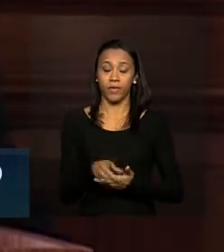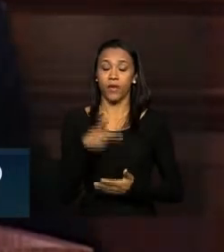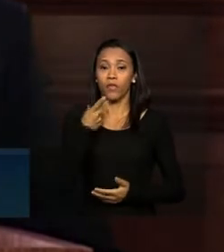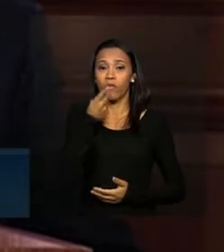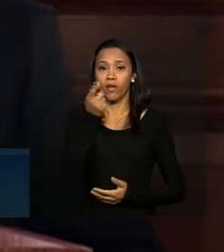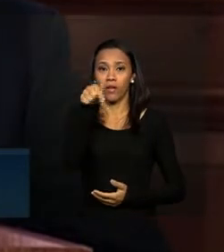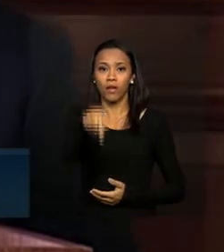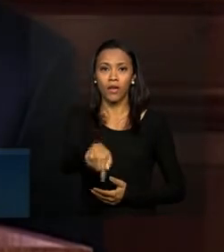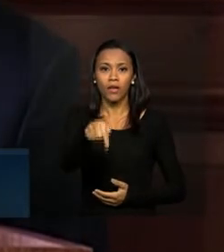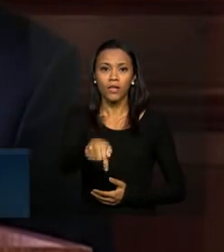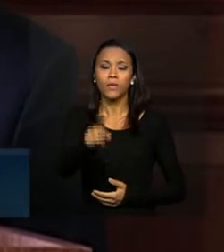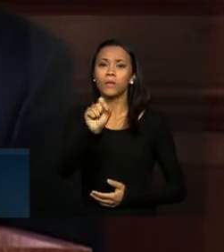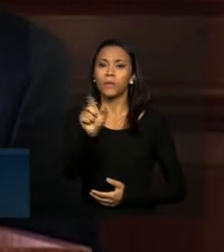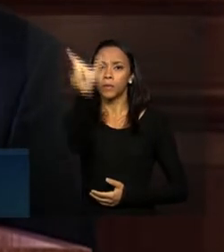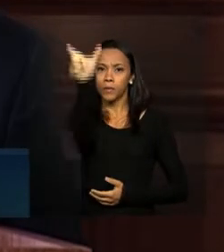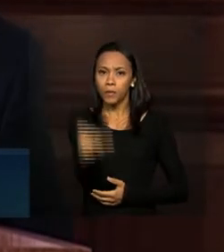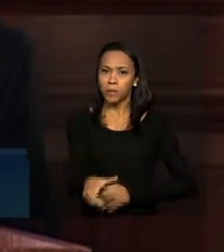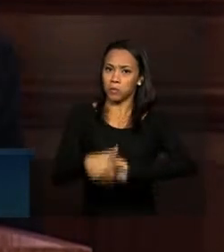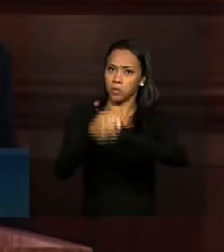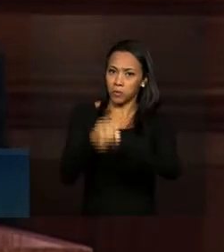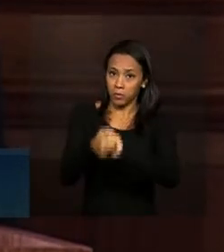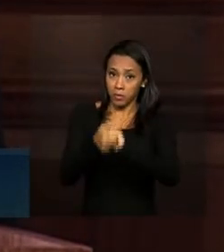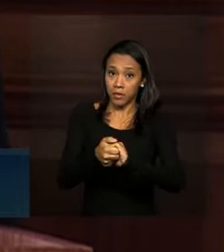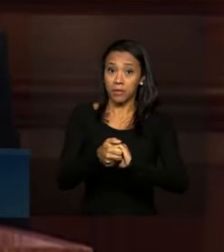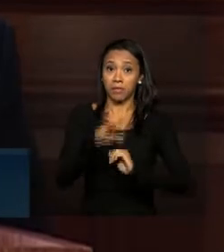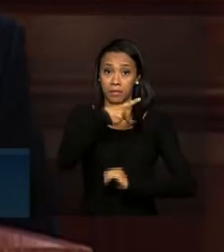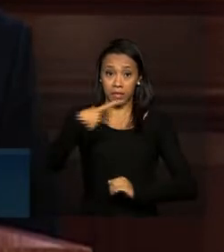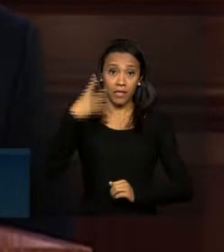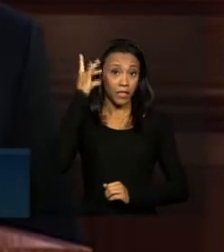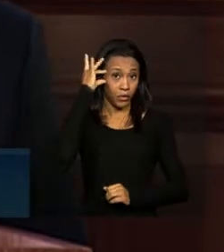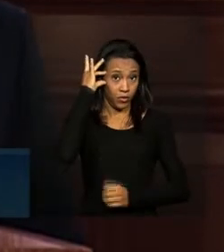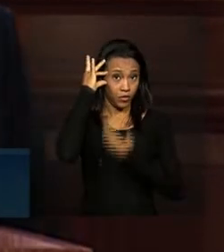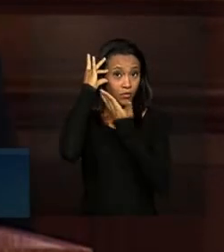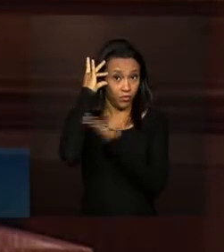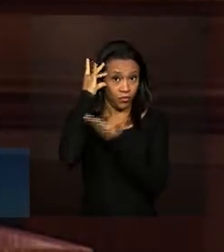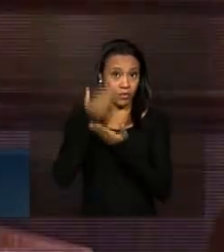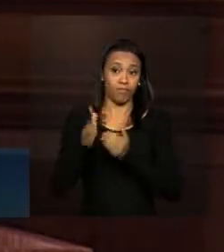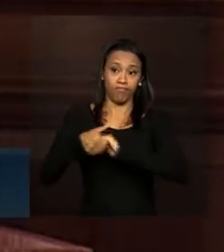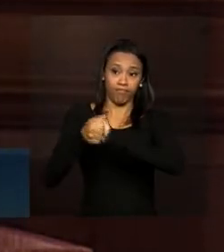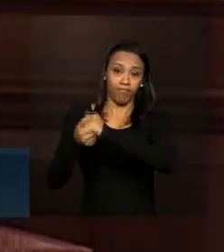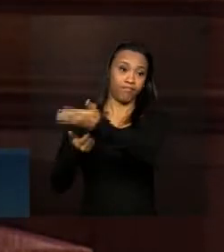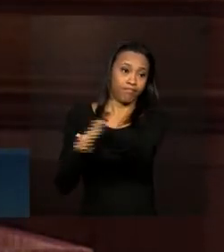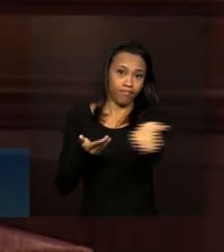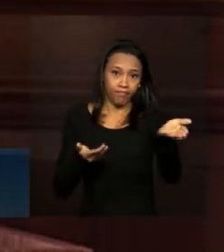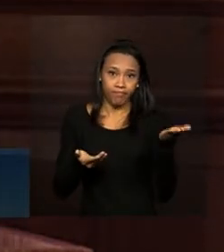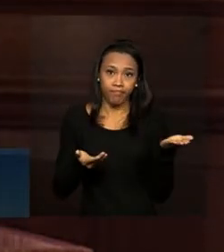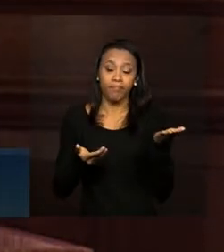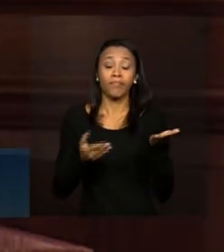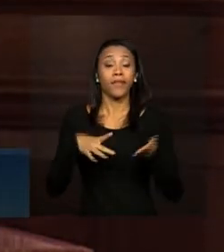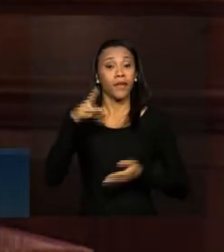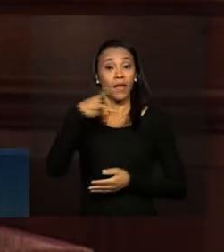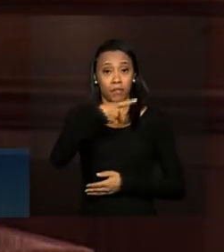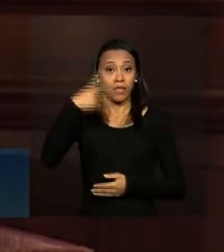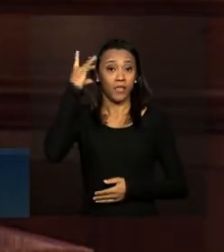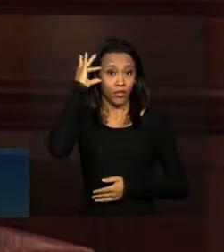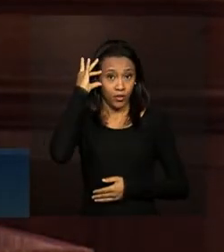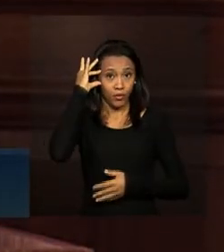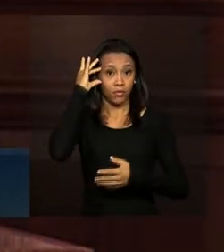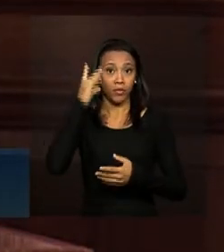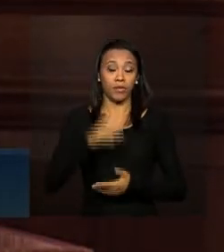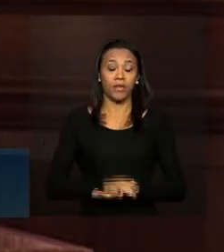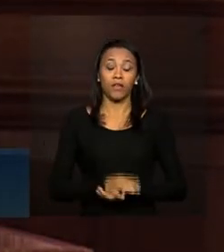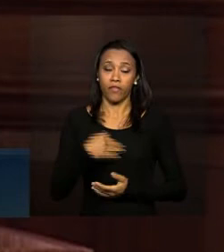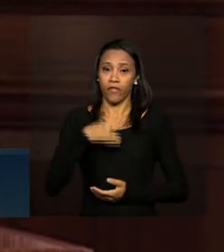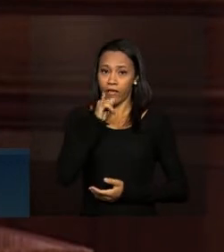registrar os cumprimentos da presidenta Dilma Rousseff. Tenho absoluta convicção de que ela estaria, Carmen